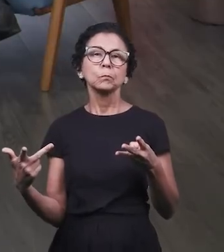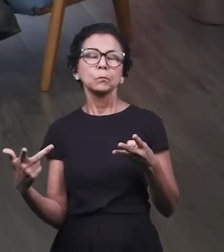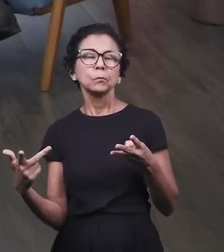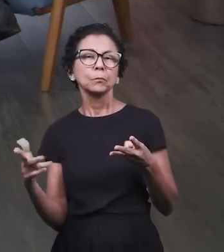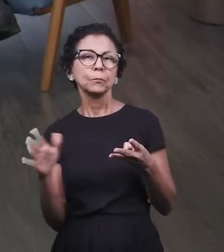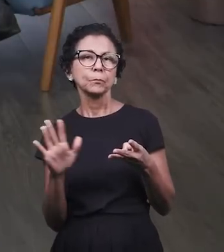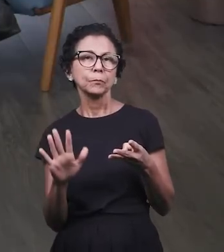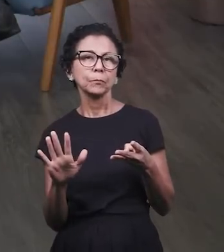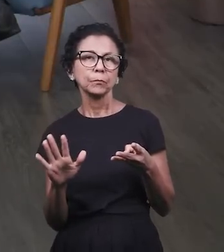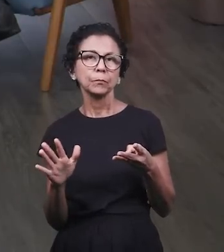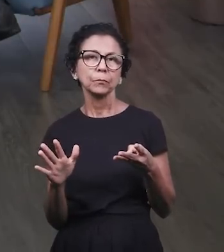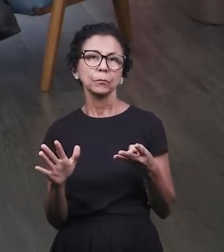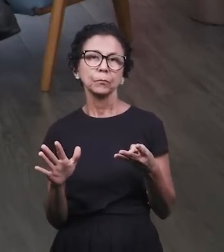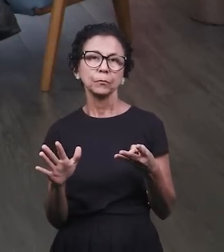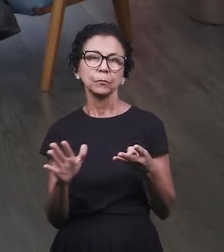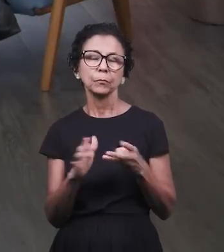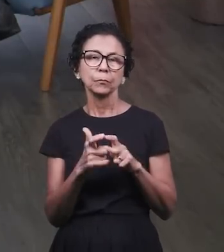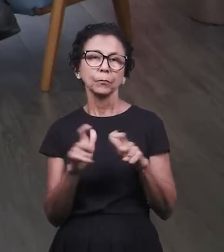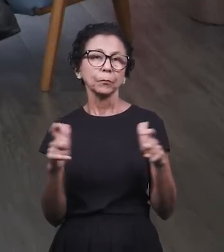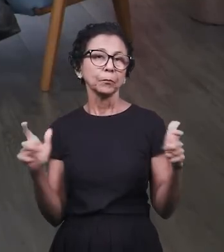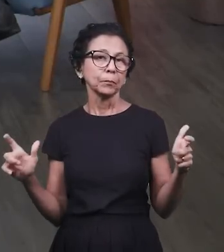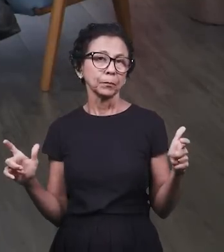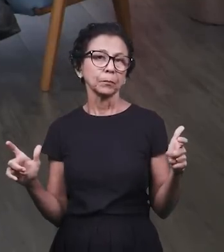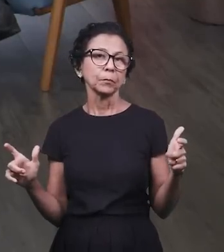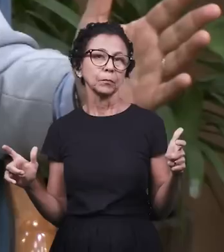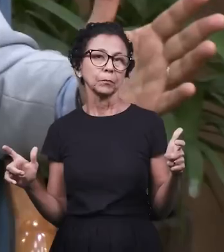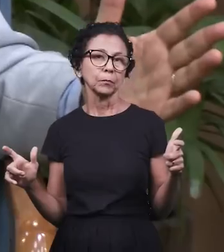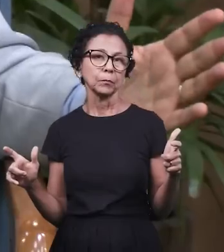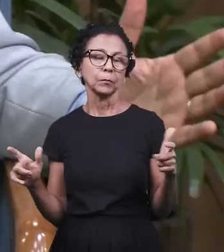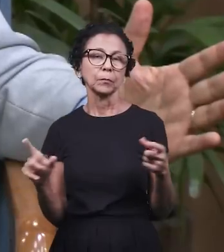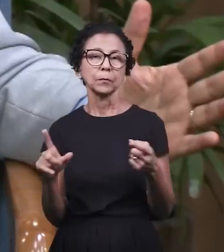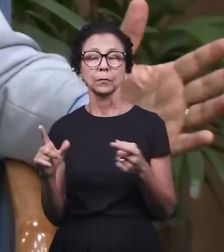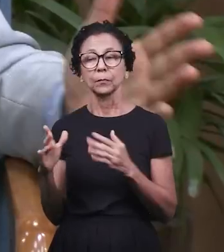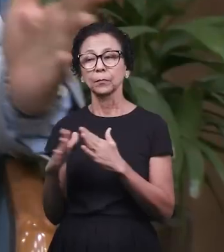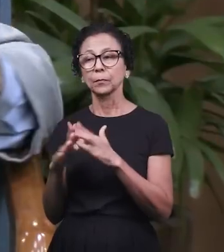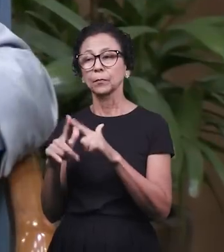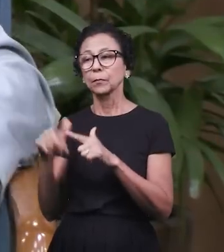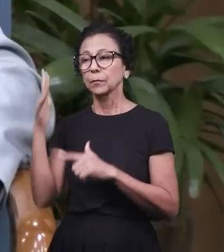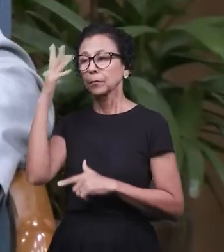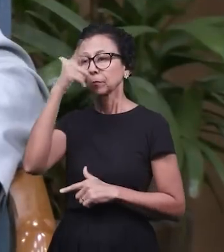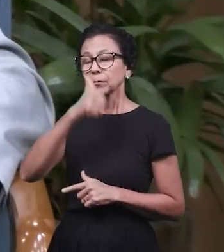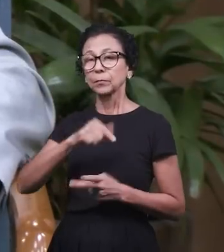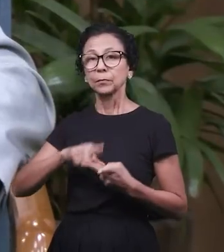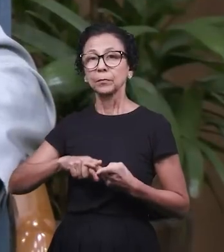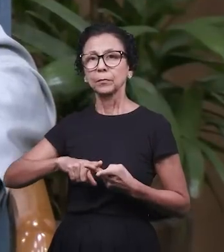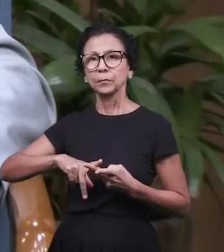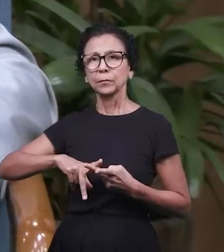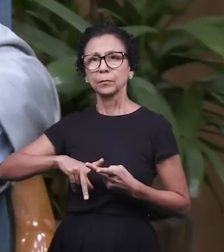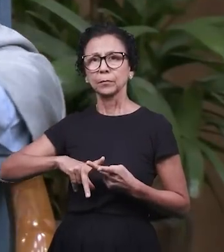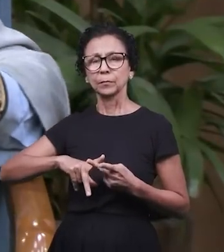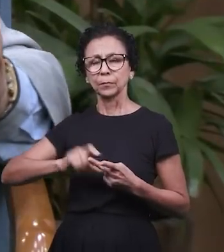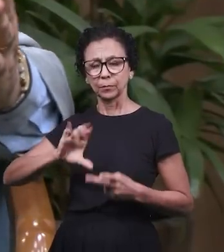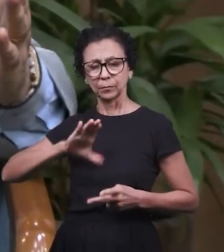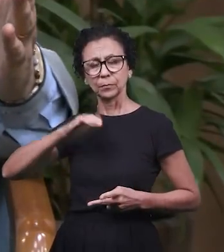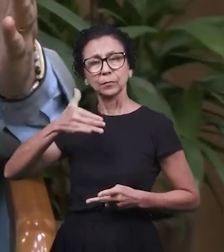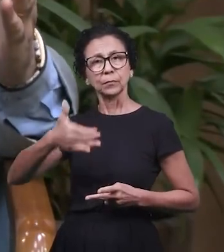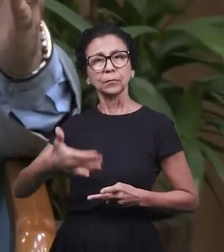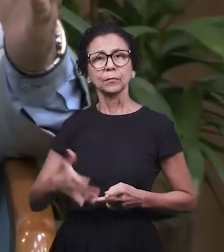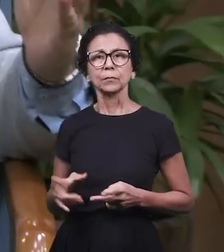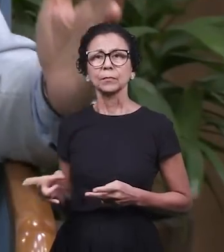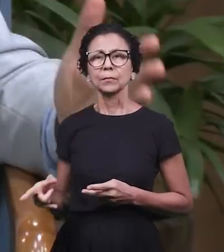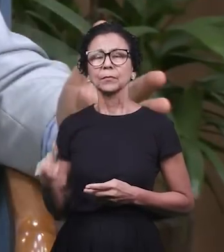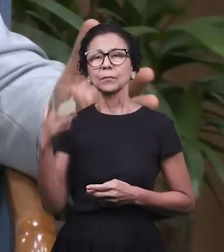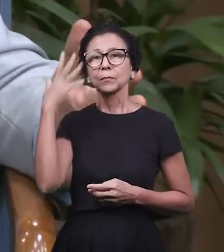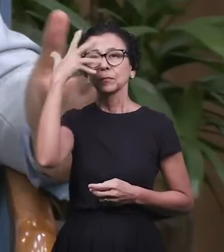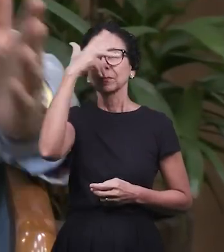absolutamente, eu não vou dizer opostos, mas amplos. Ao mesmo tempo que ela é formosa, ela é valente. Ao mesmo tempo que ela